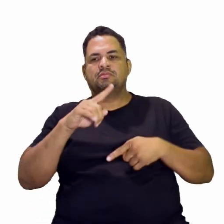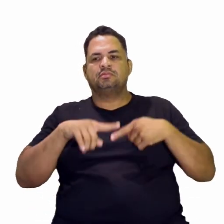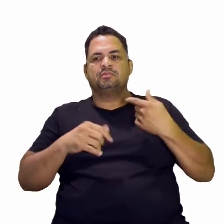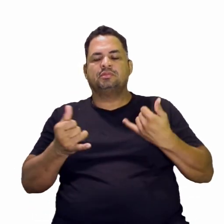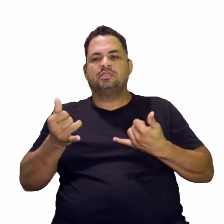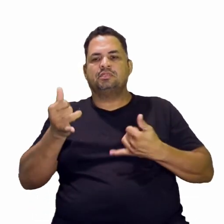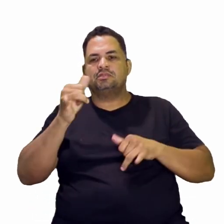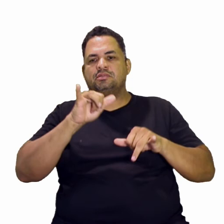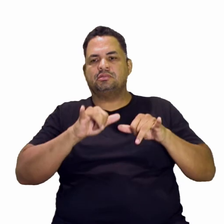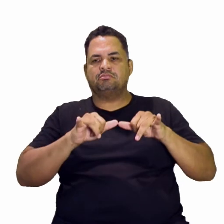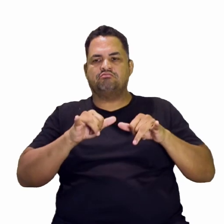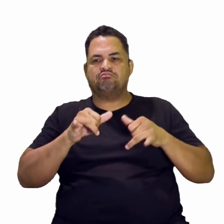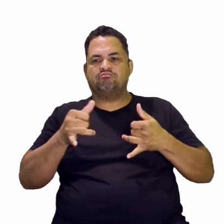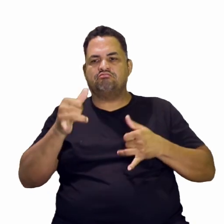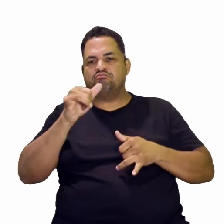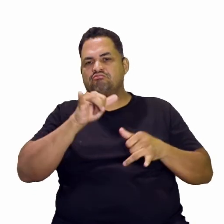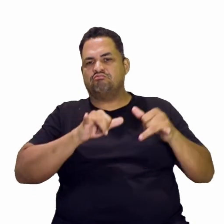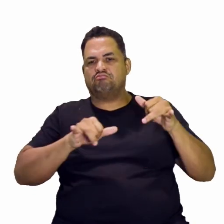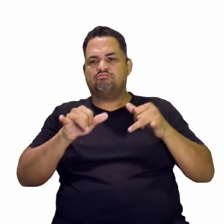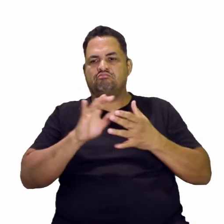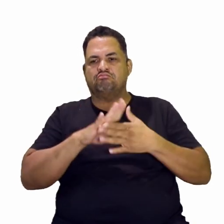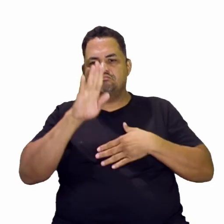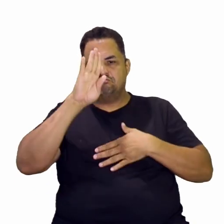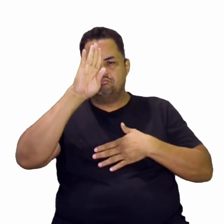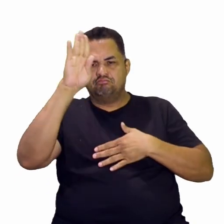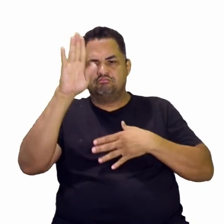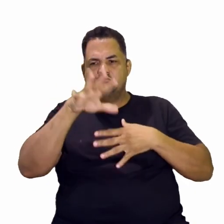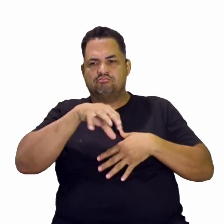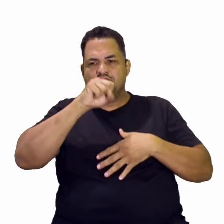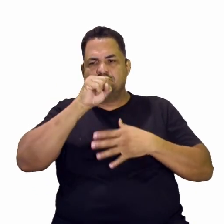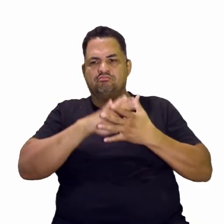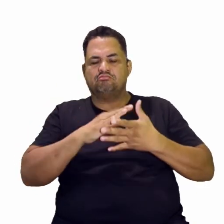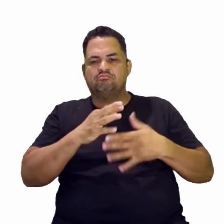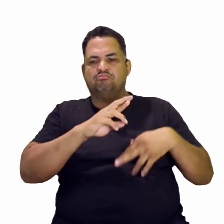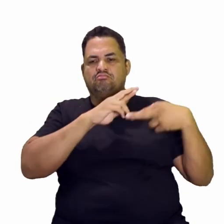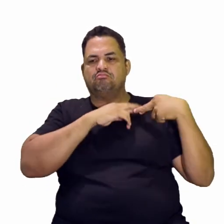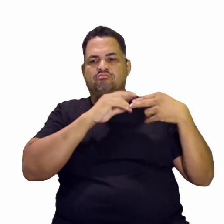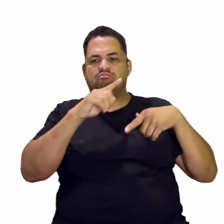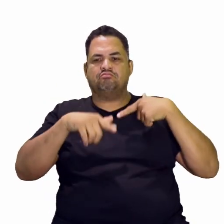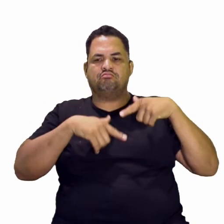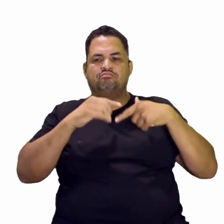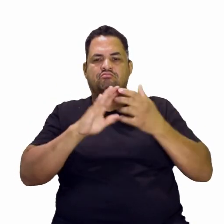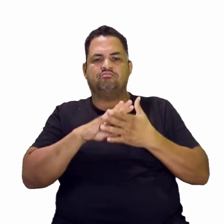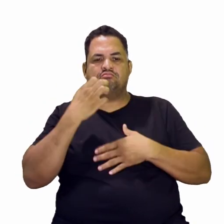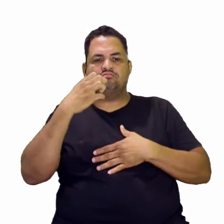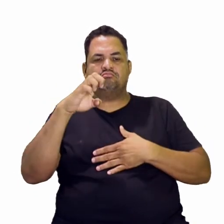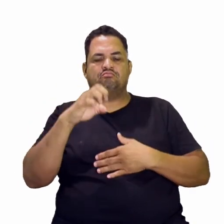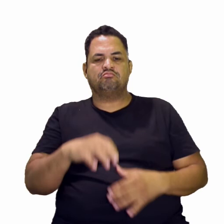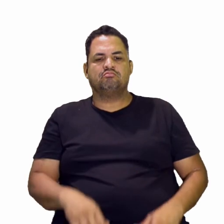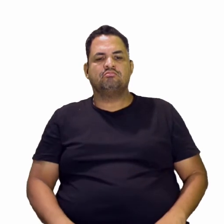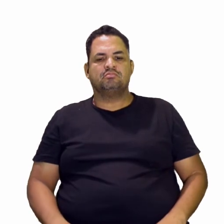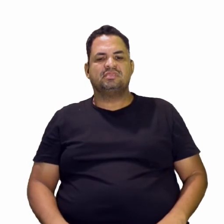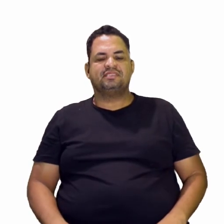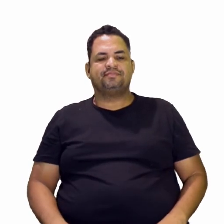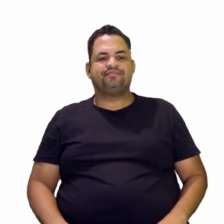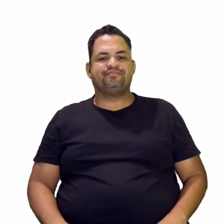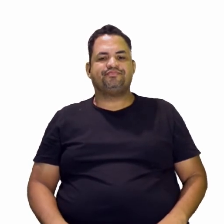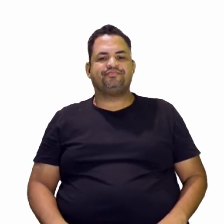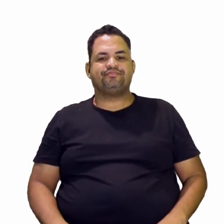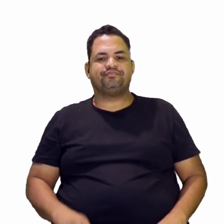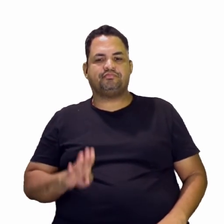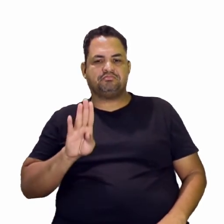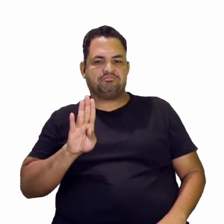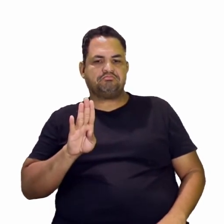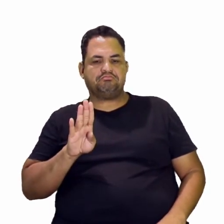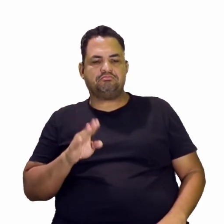no processo de respiração celular, responsável pela produção de energia. E temos como fonte das vitaminas do complexo